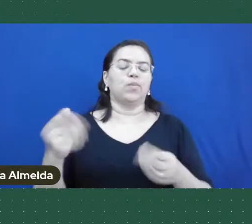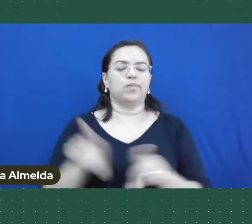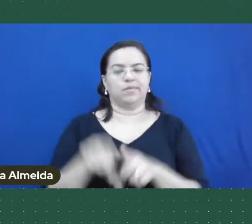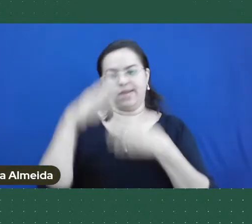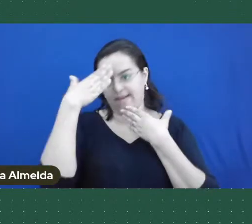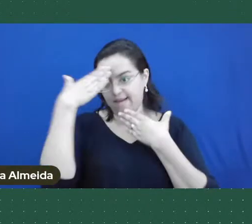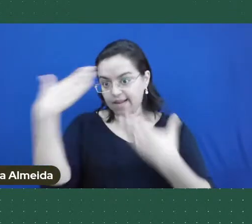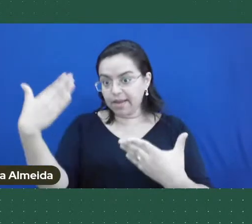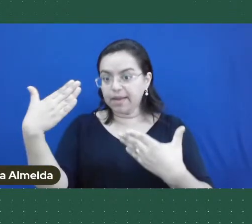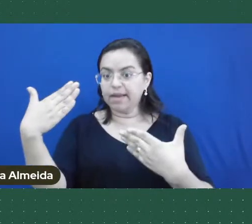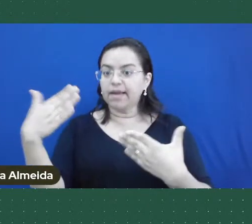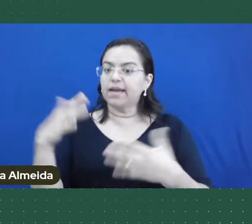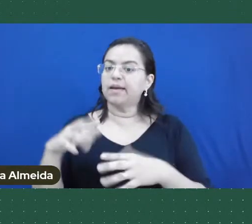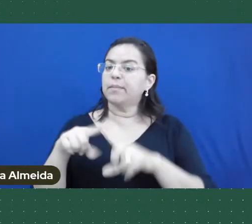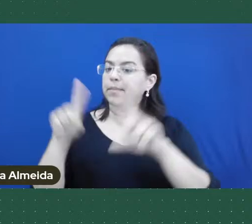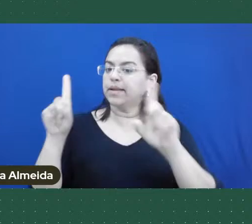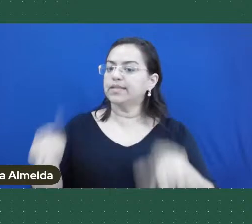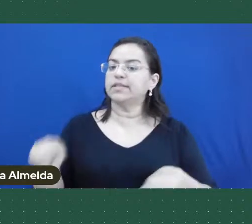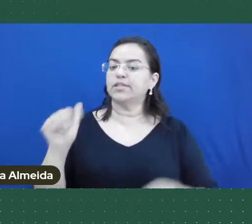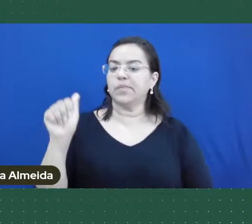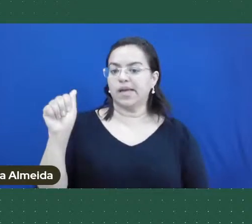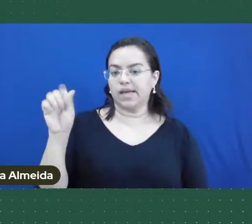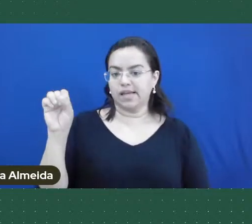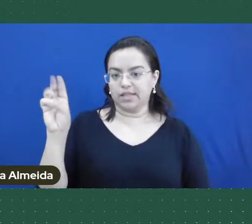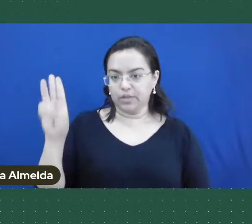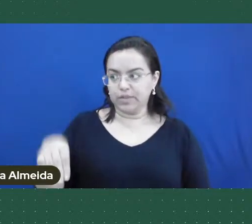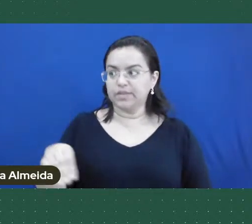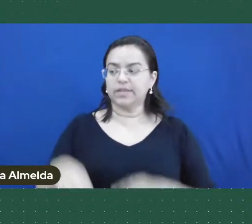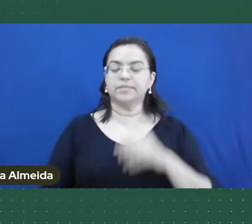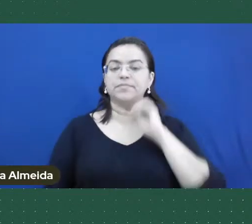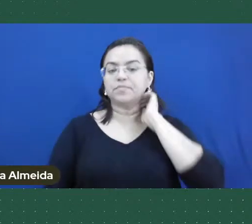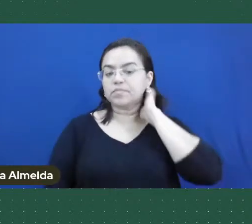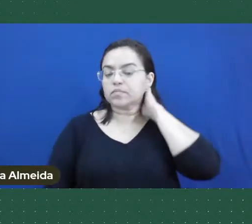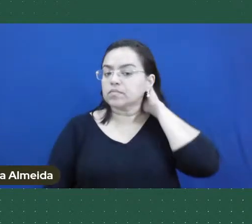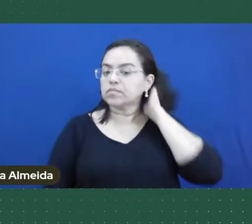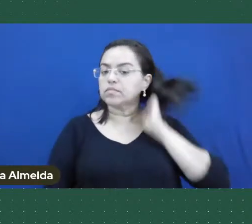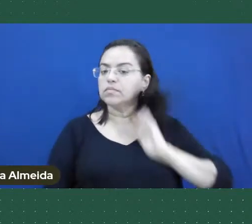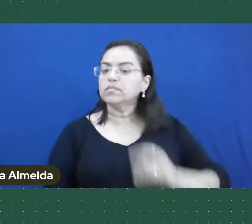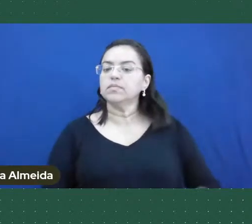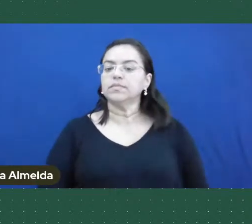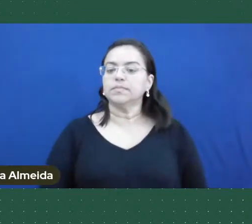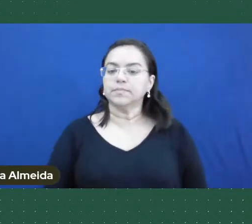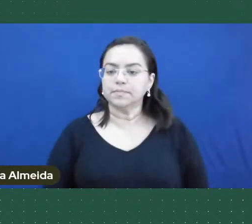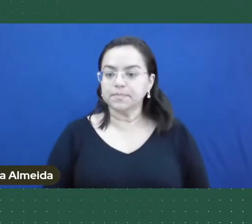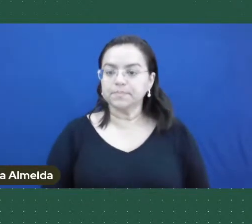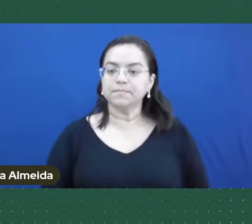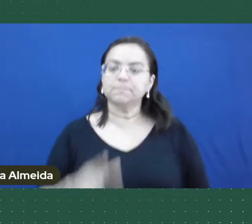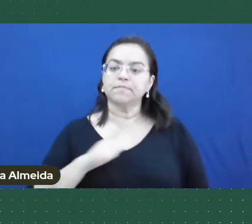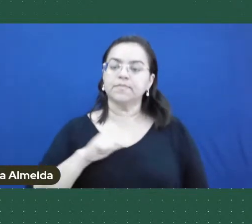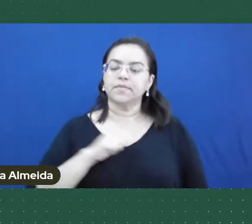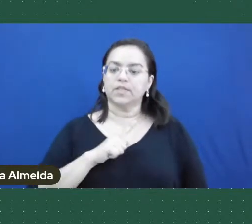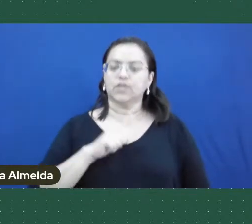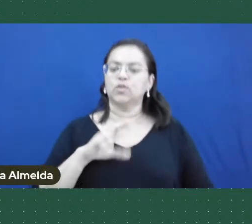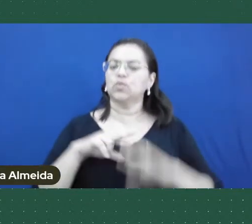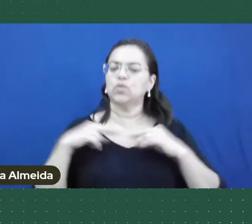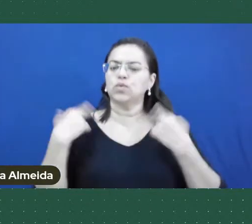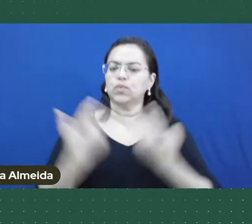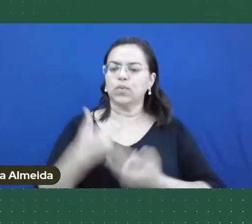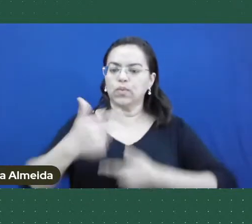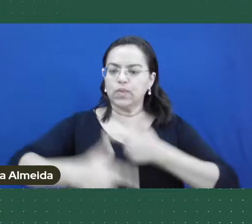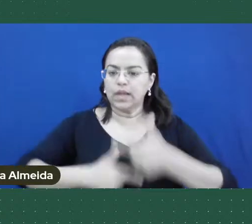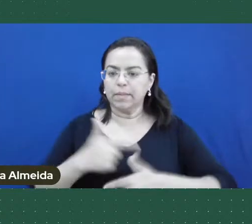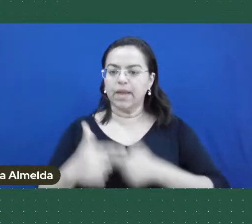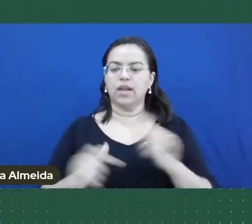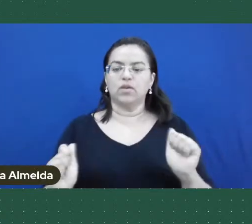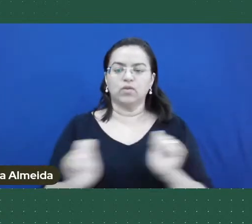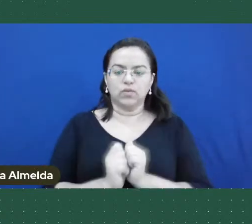Planejamento e Administração, né, em nome do professor Augusto, da professora Dani e toda a equipe, que eles também não medem esforços para trabalhar com a gente aqui.